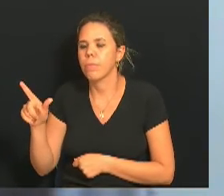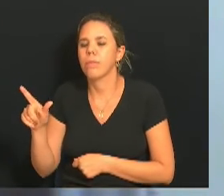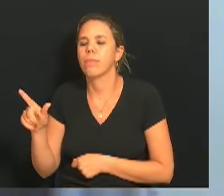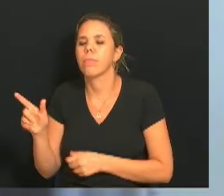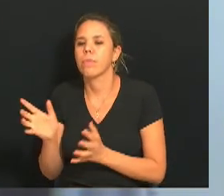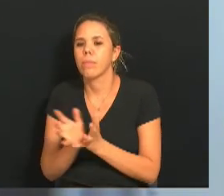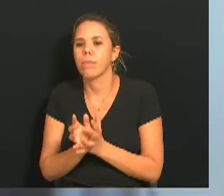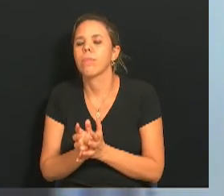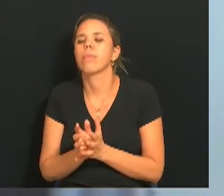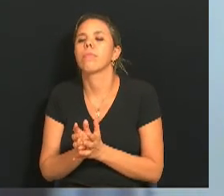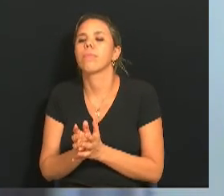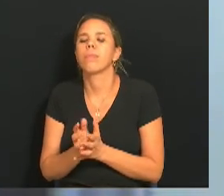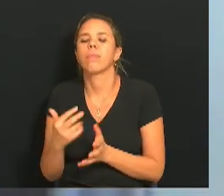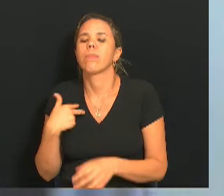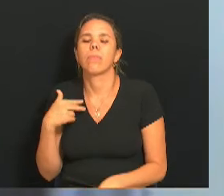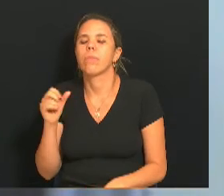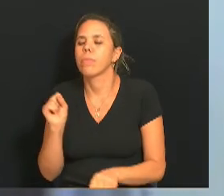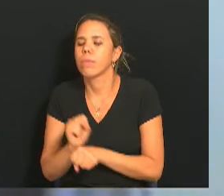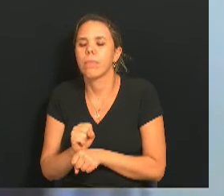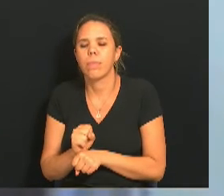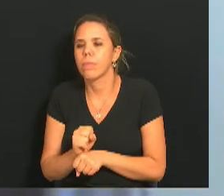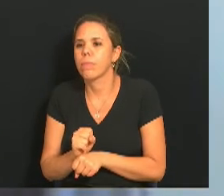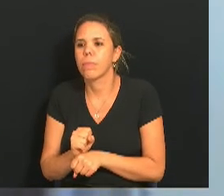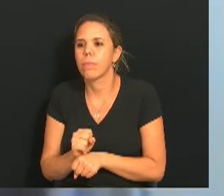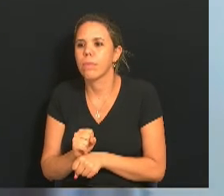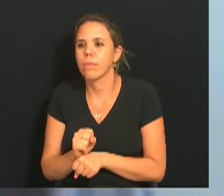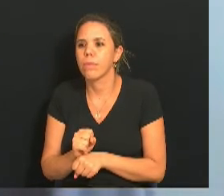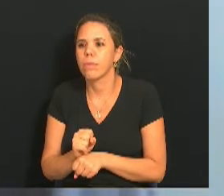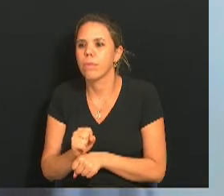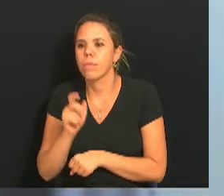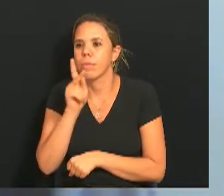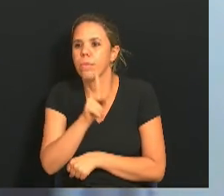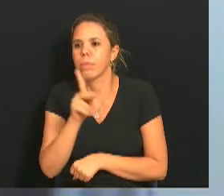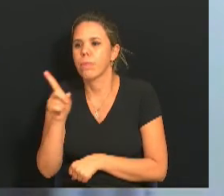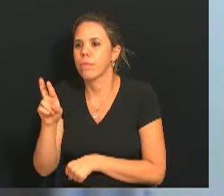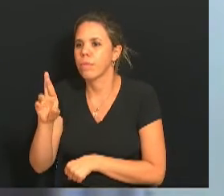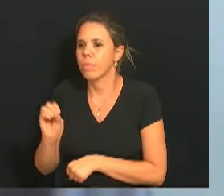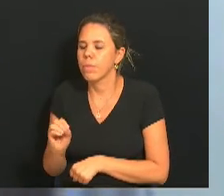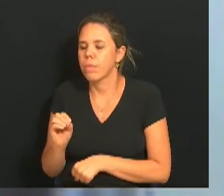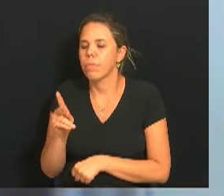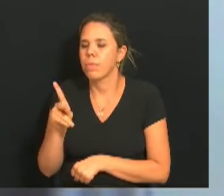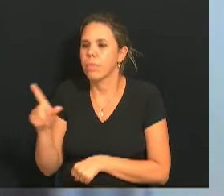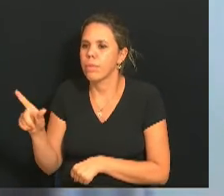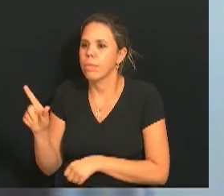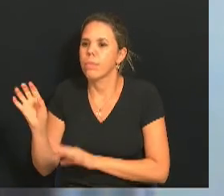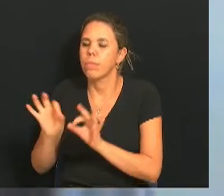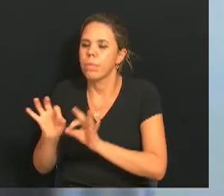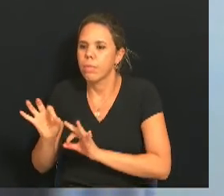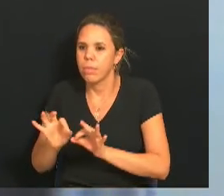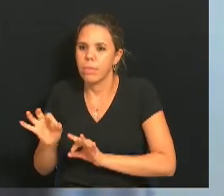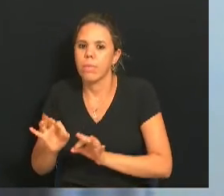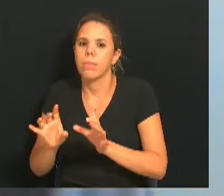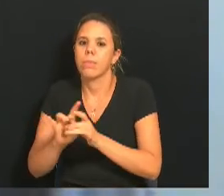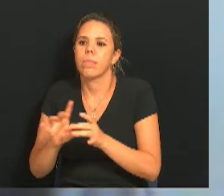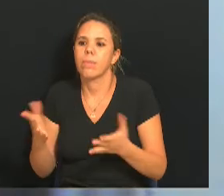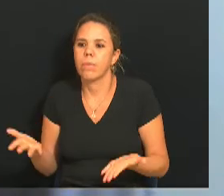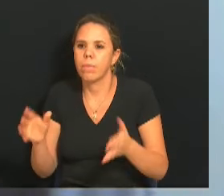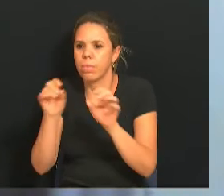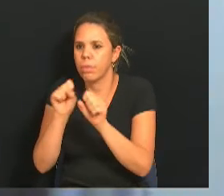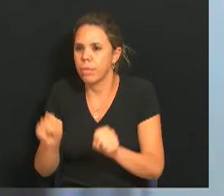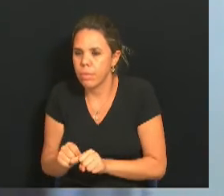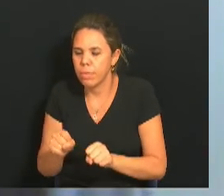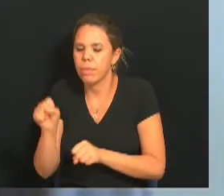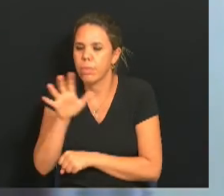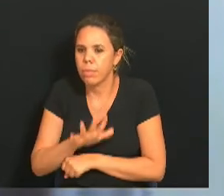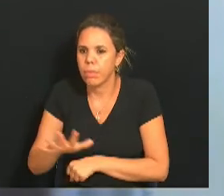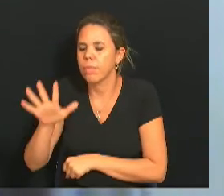pode parar ali. Como o próprio professor Pedro traz, o PL precisa regular a gestão democrática no sistema de uma maneira geral.